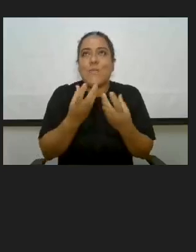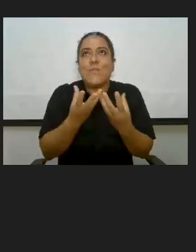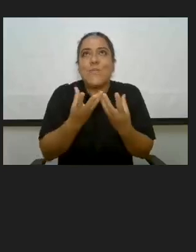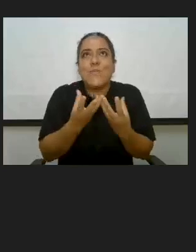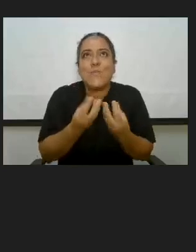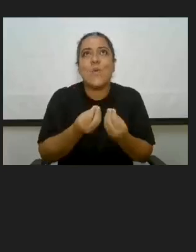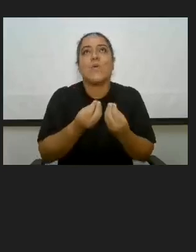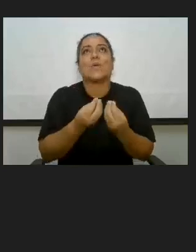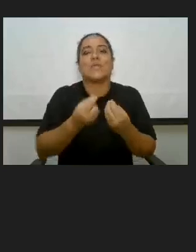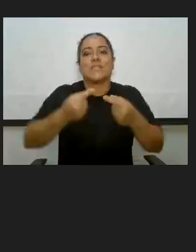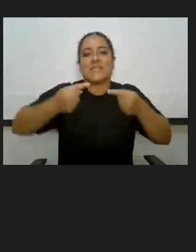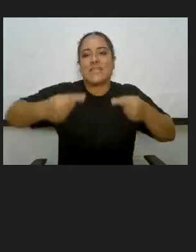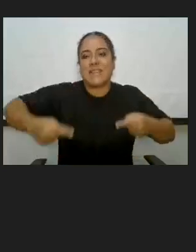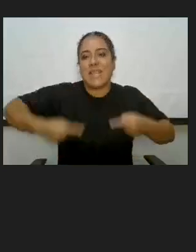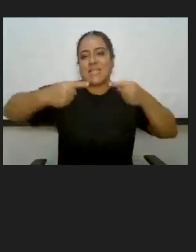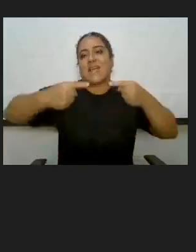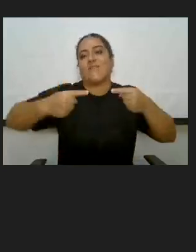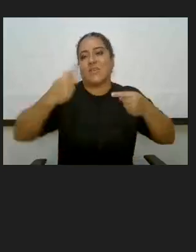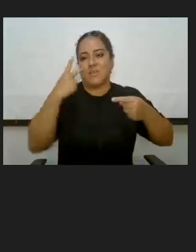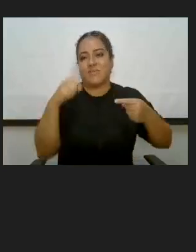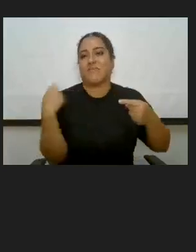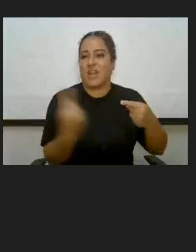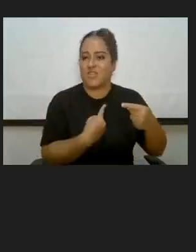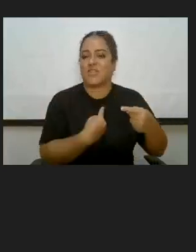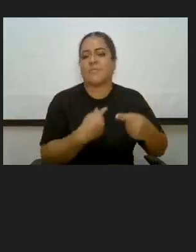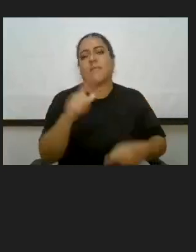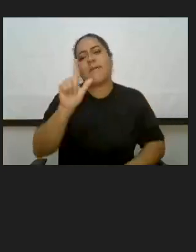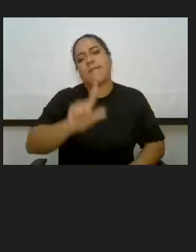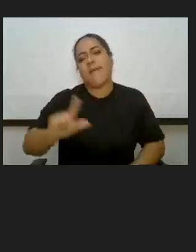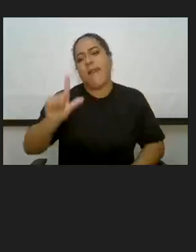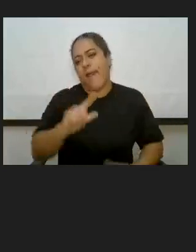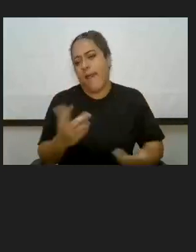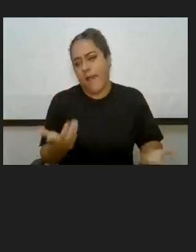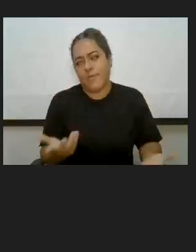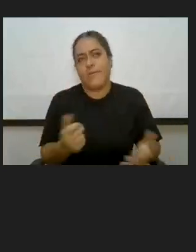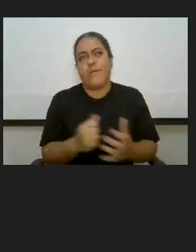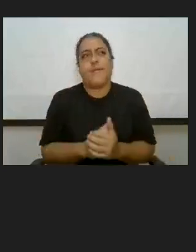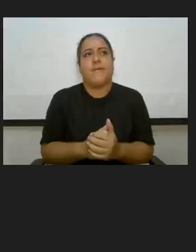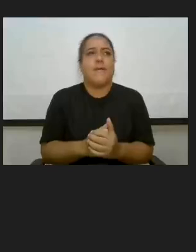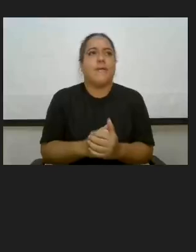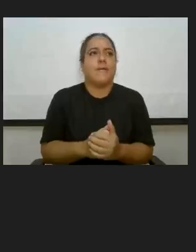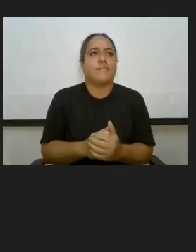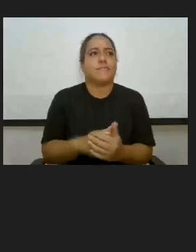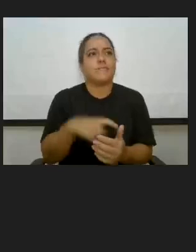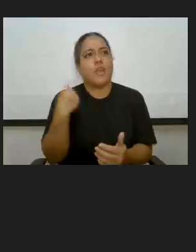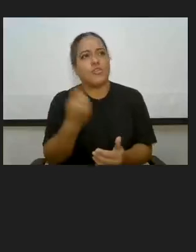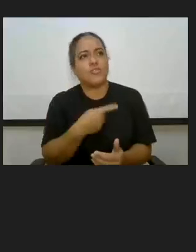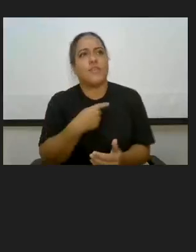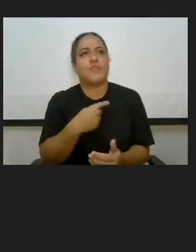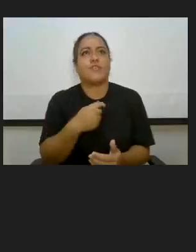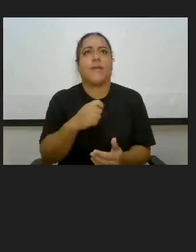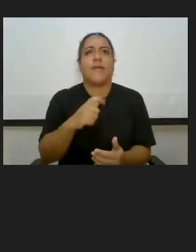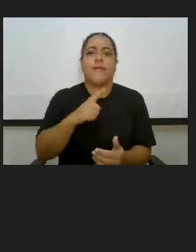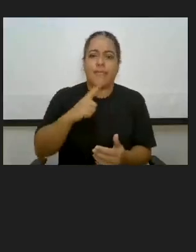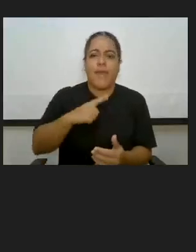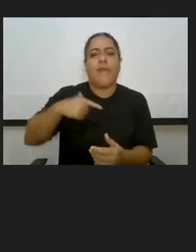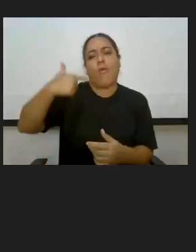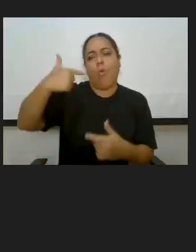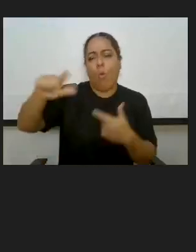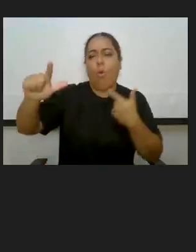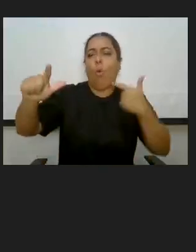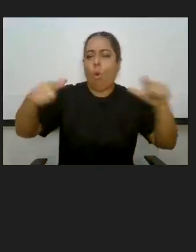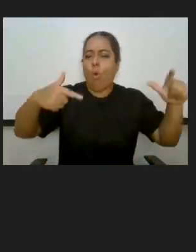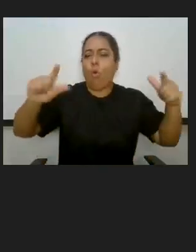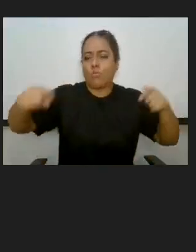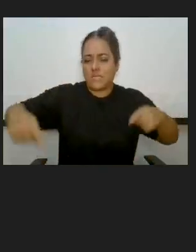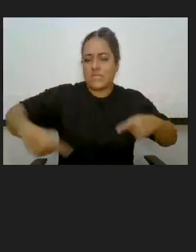muitos desafios para a gente, né? É claro que a gente tem ainda outros desafios para superar.